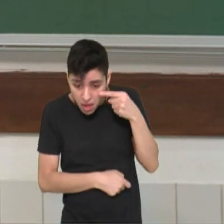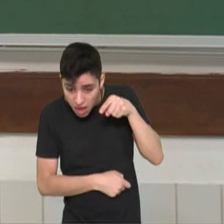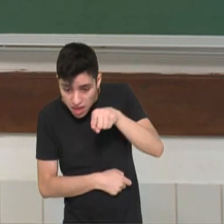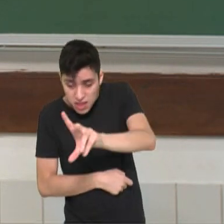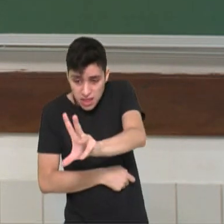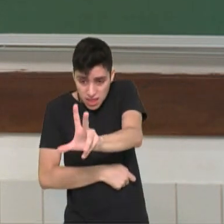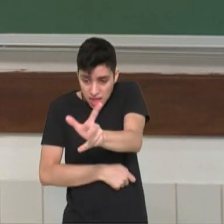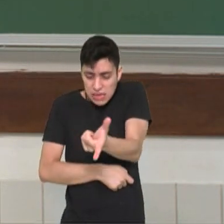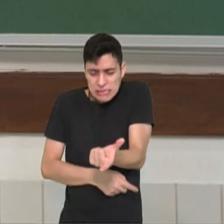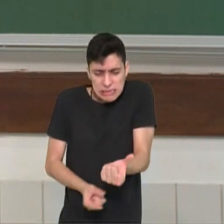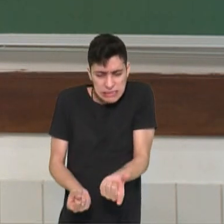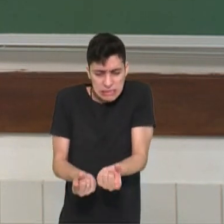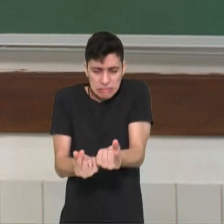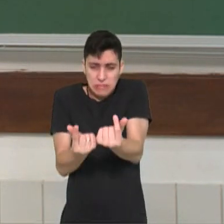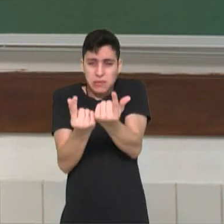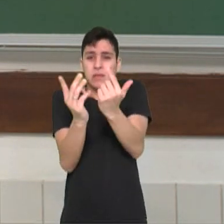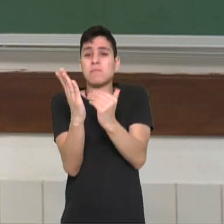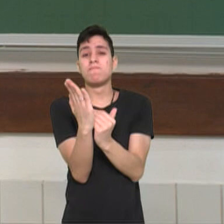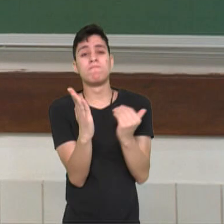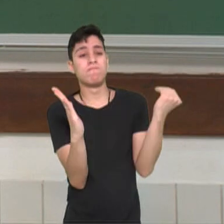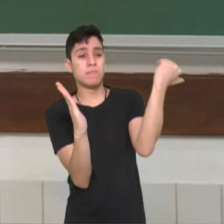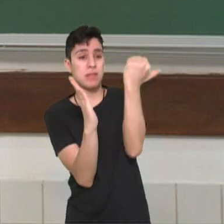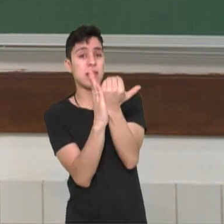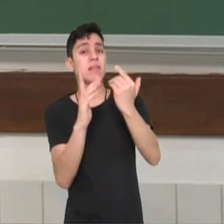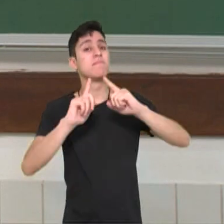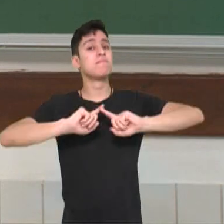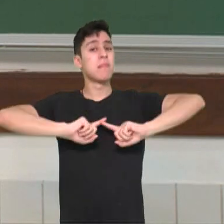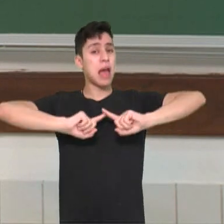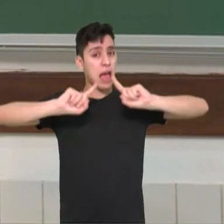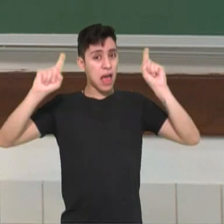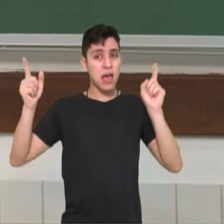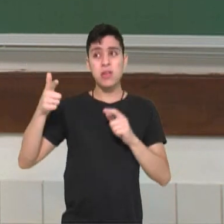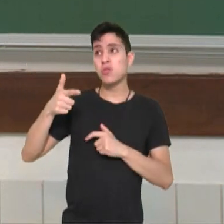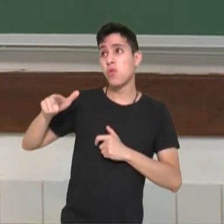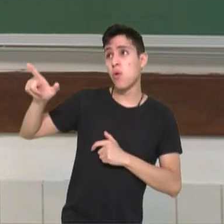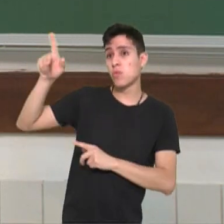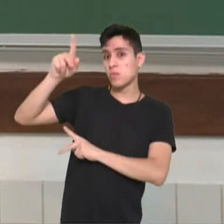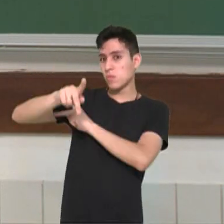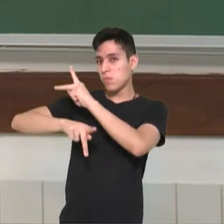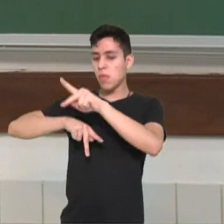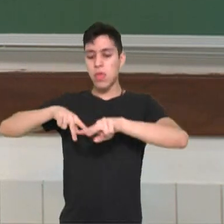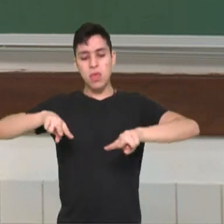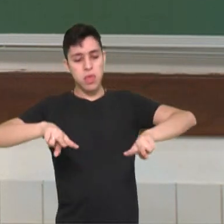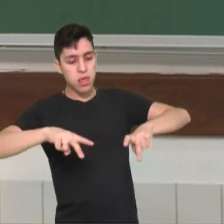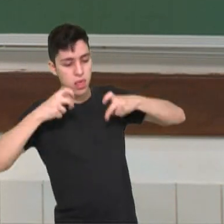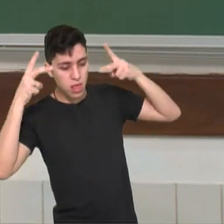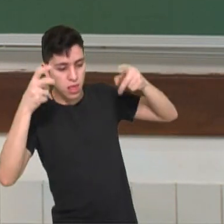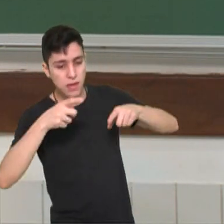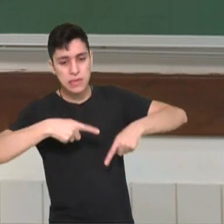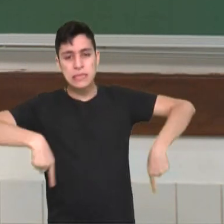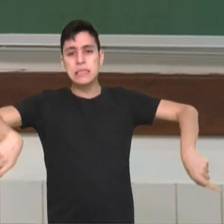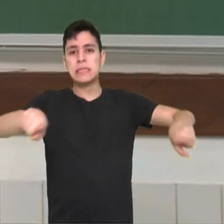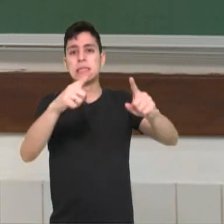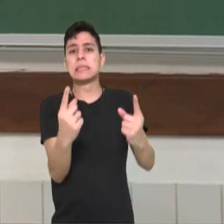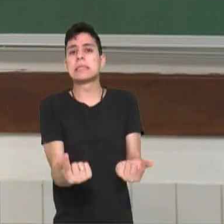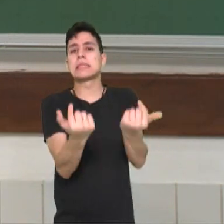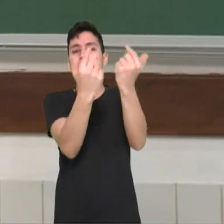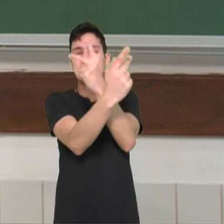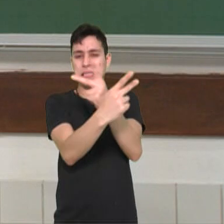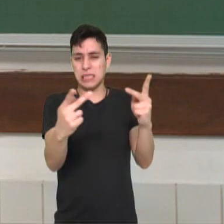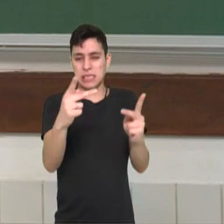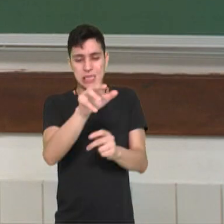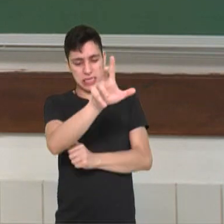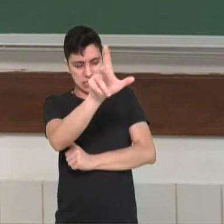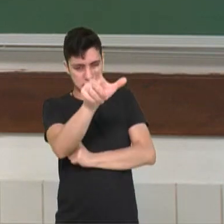continente africano ela é muito grande, mas a exploração de outros povos com relação às riquezas desse continente,